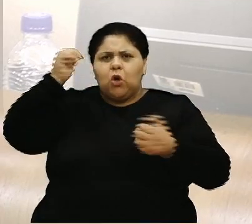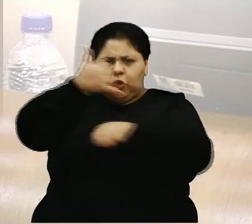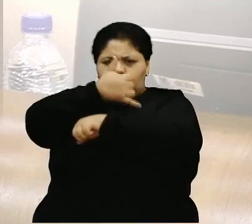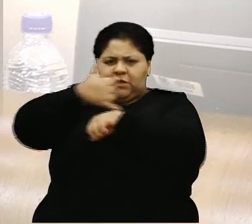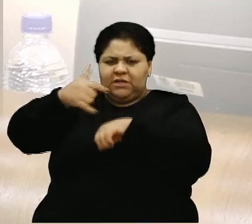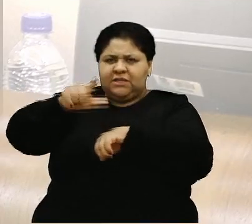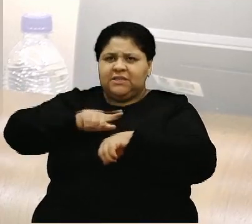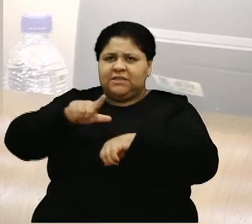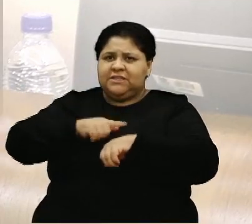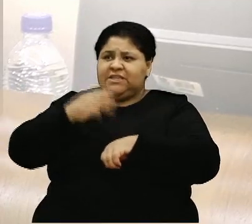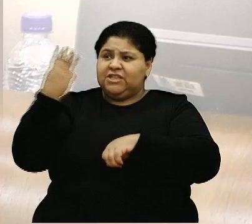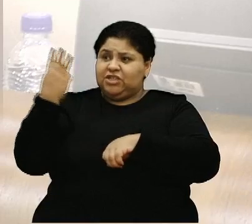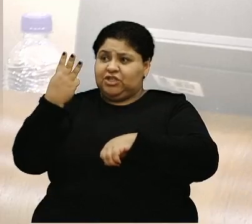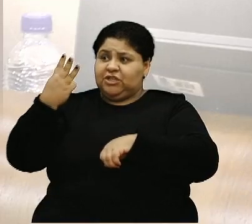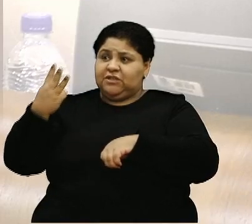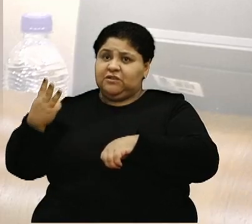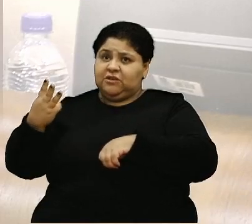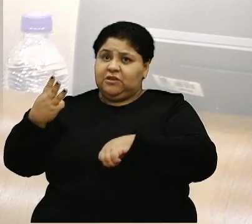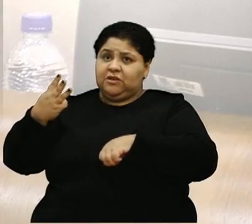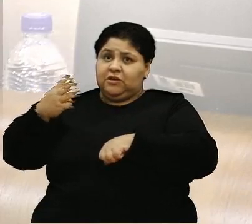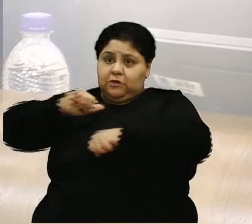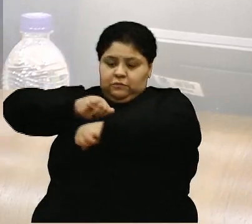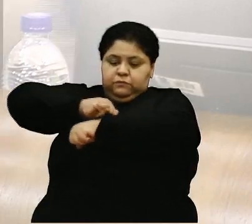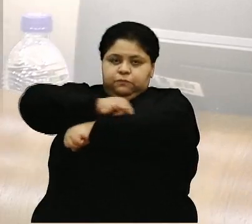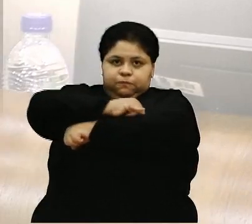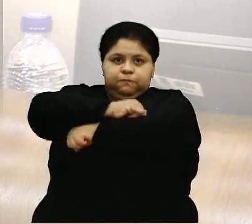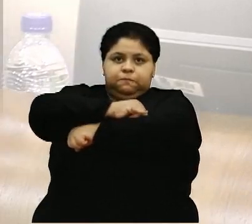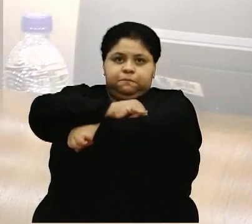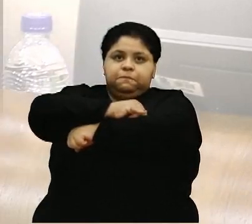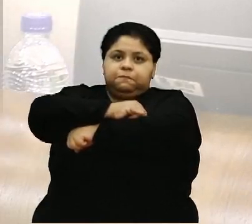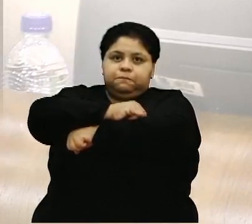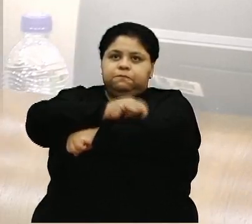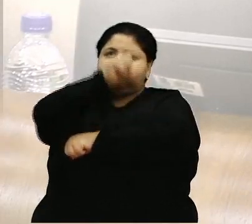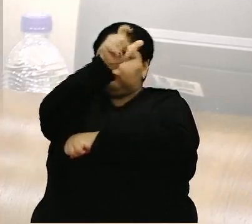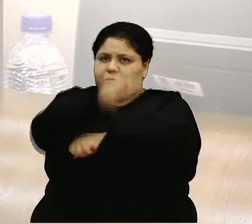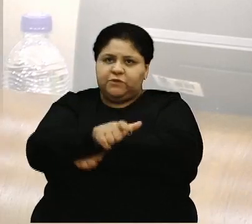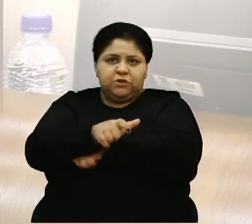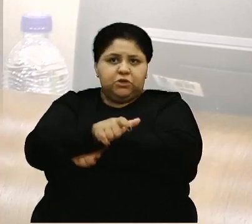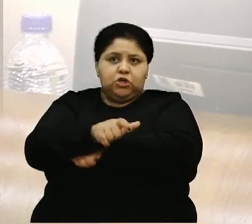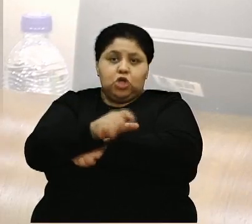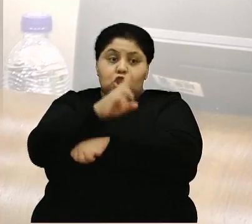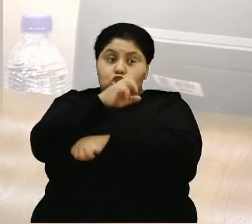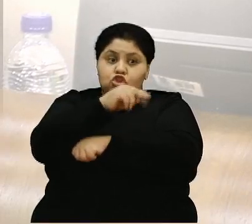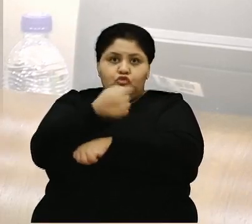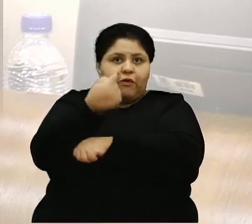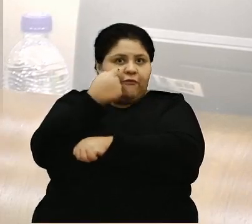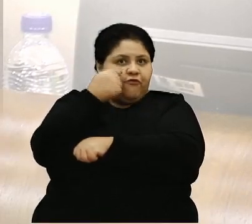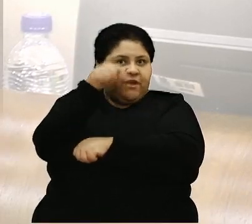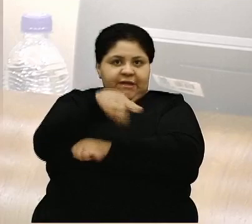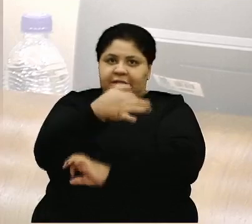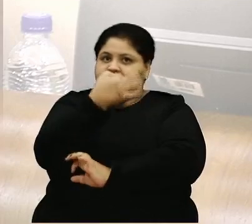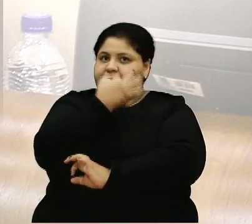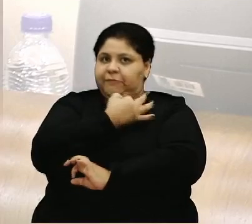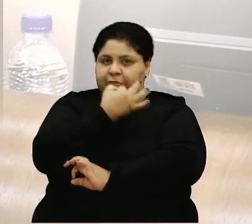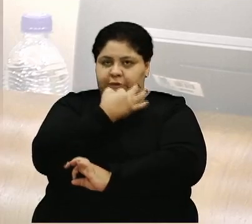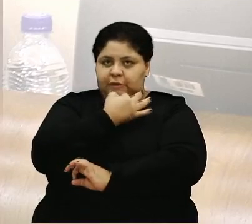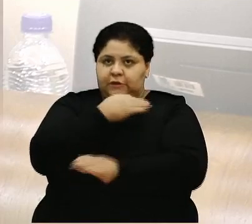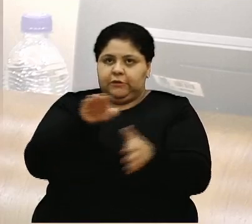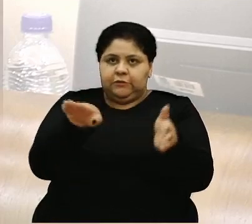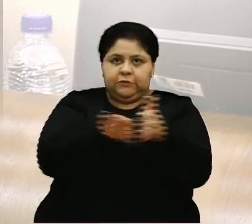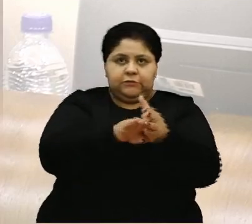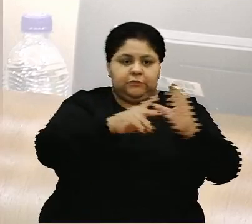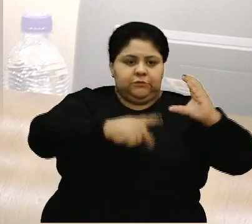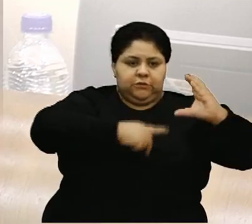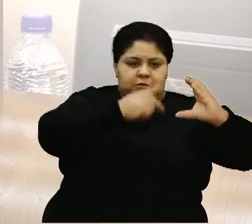tinham 3 aeronaves pousadas no aeroporto de passageiros, algo jamais visto aqui em Caxias. Até quando eu cheguei na Câmara aqui na